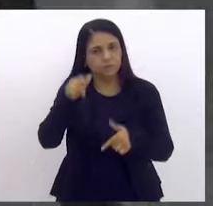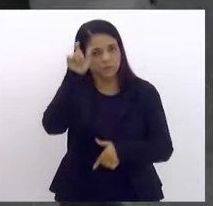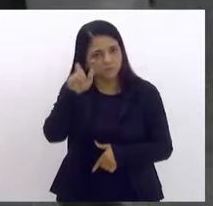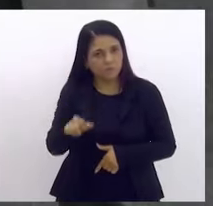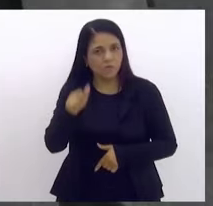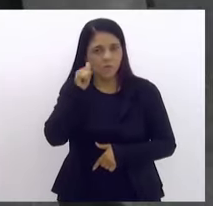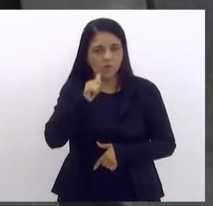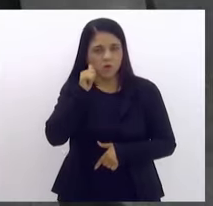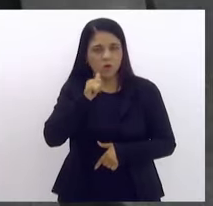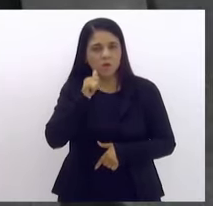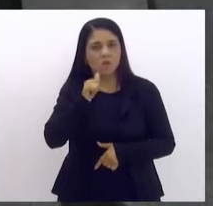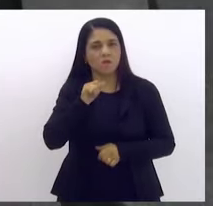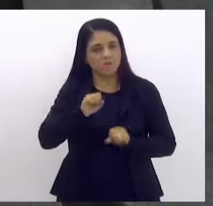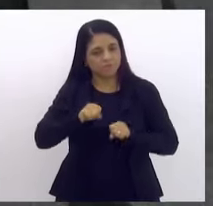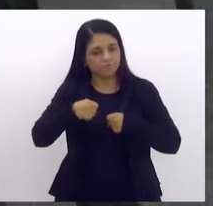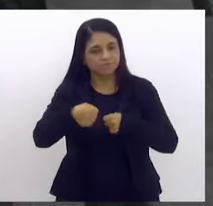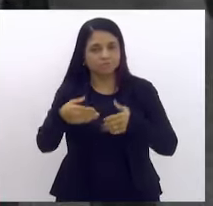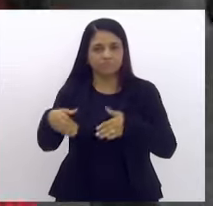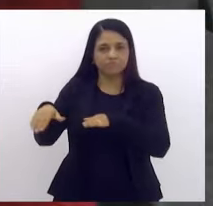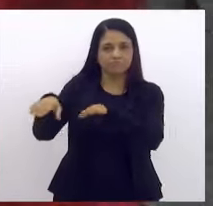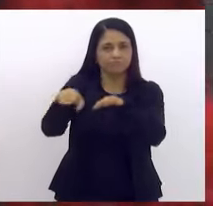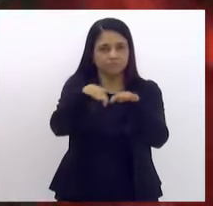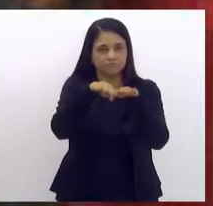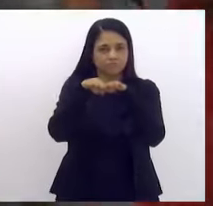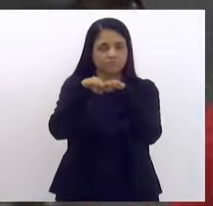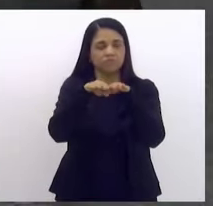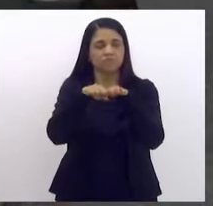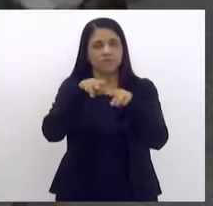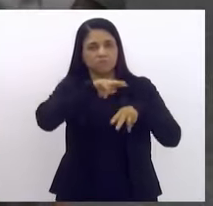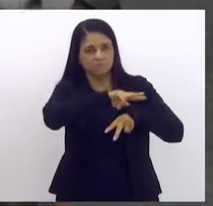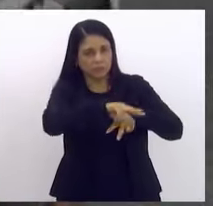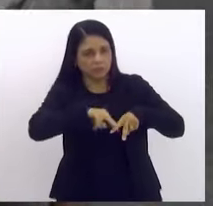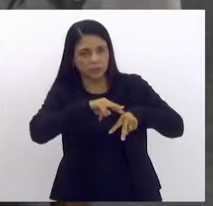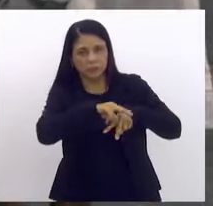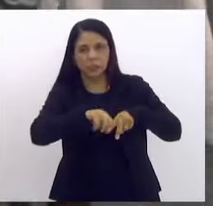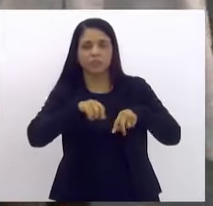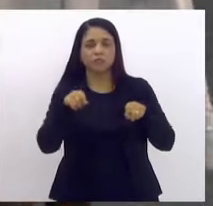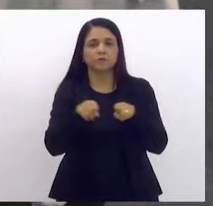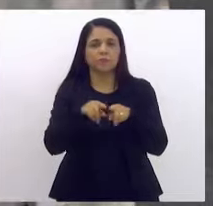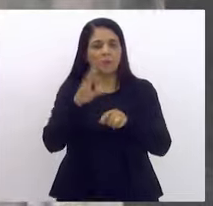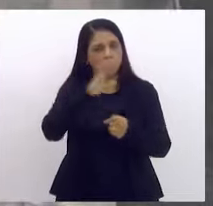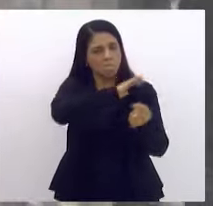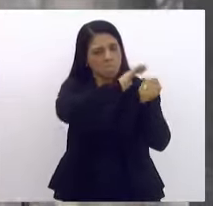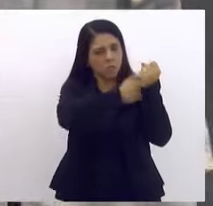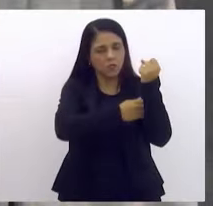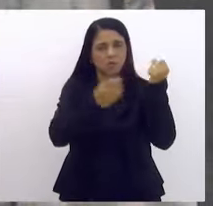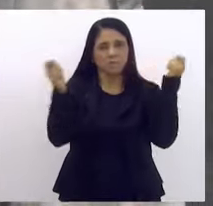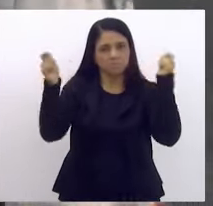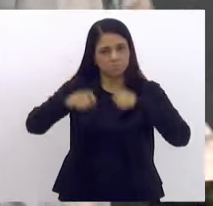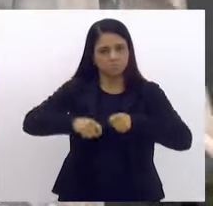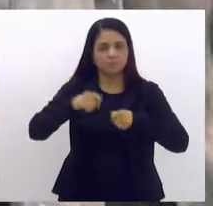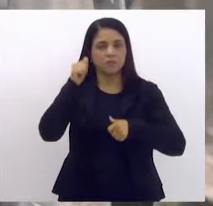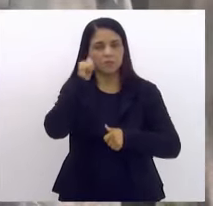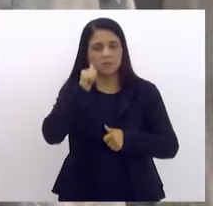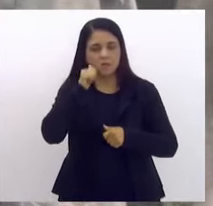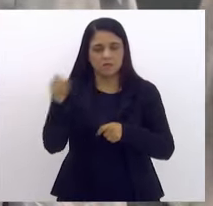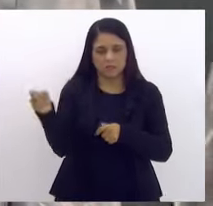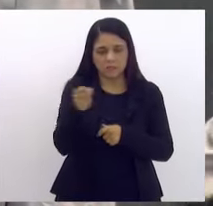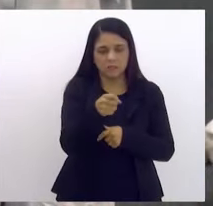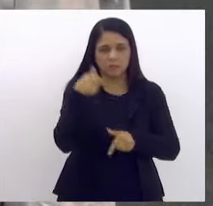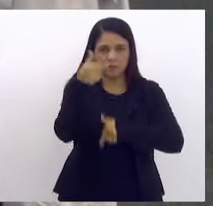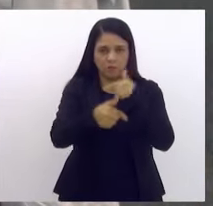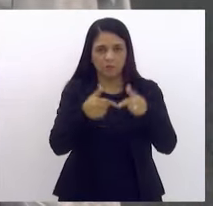para a promoção da igualdade de gênero, para fortalecimento, empoderamento das mulheres, inserção no mundo do trabalho,